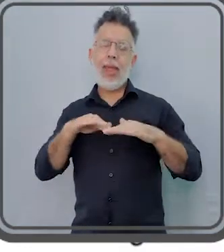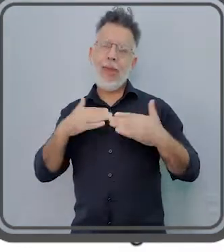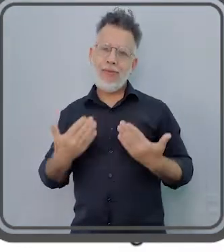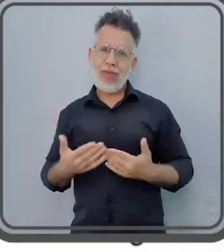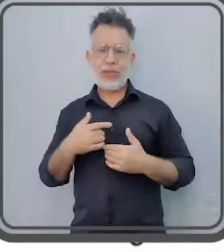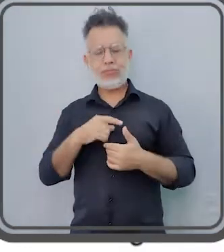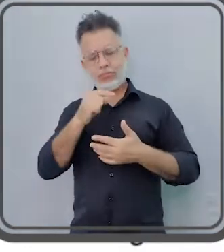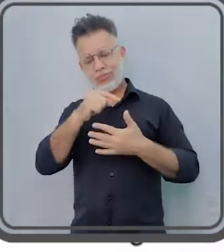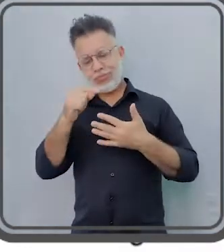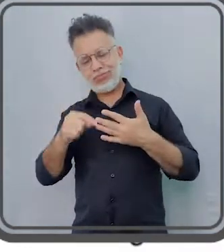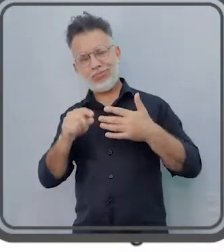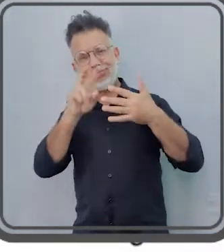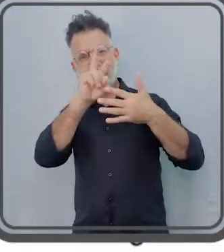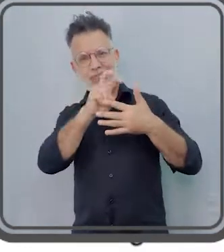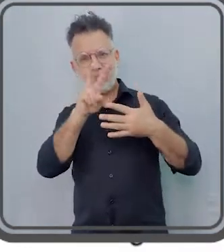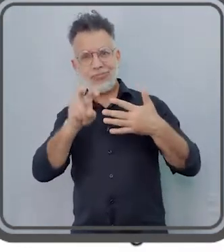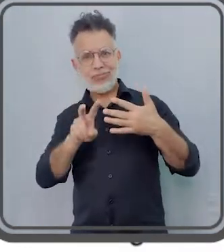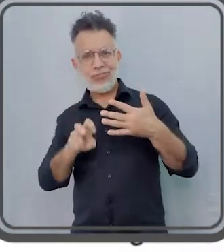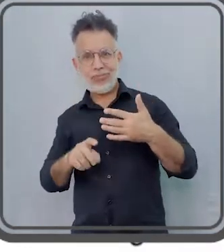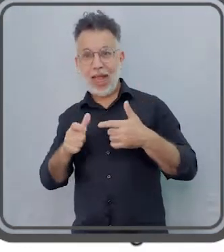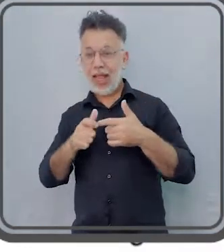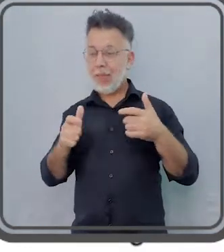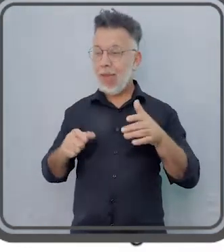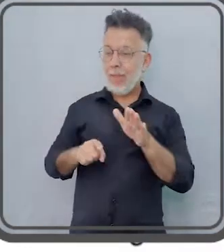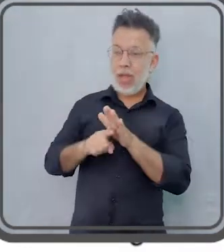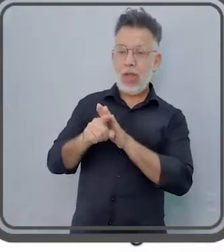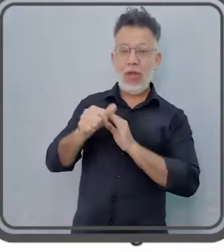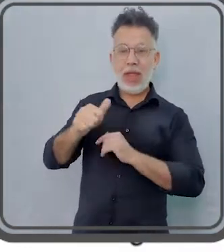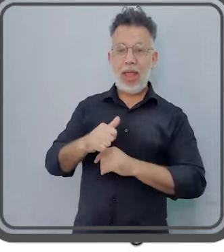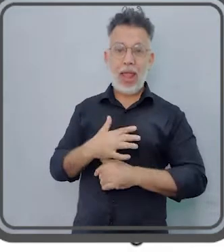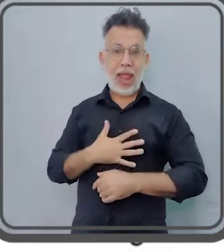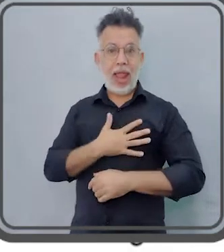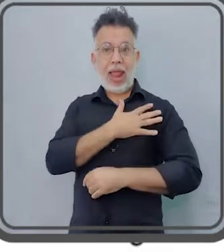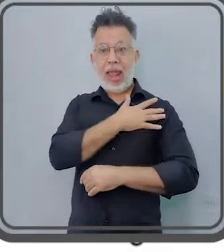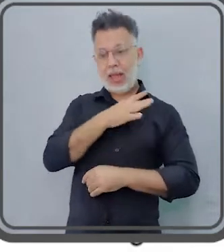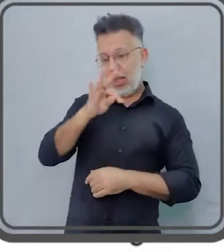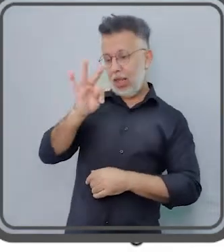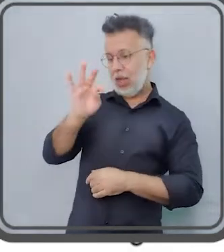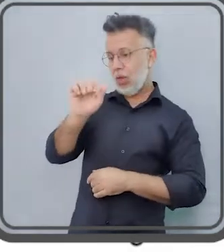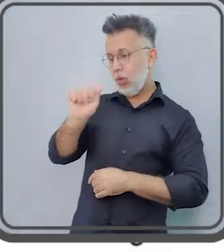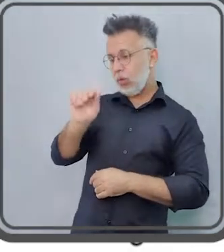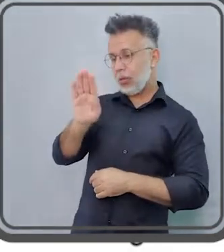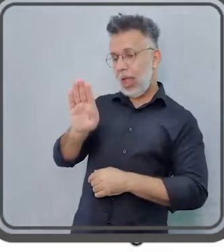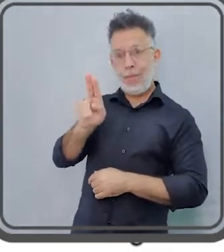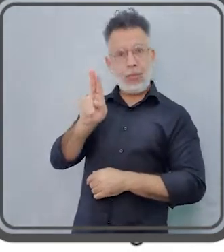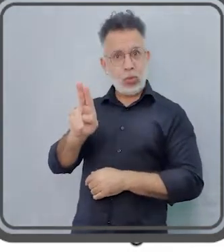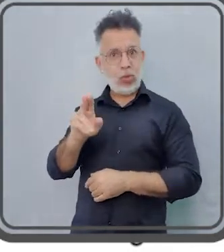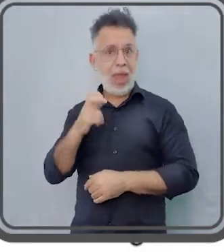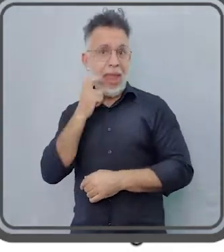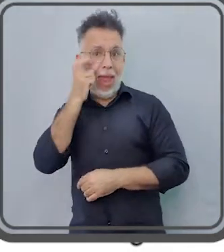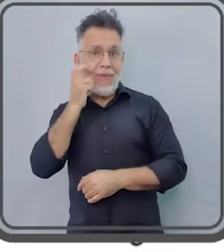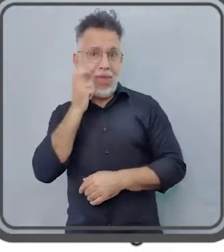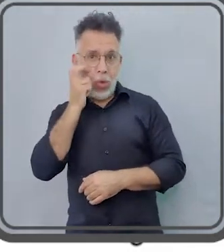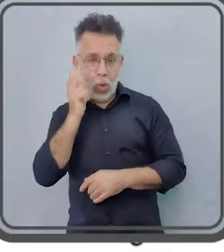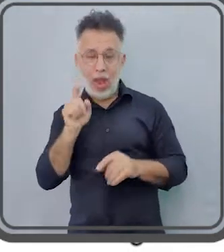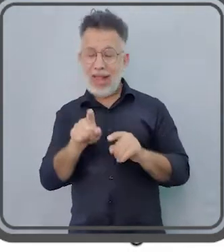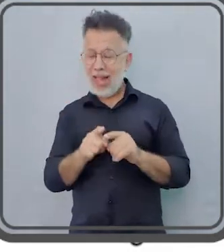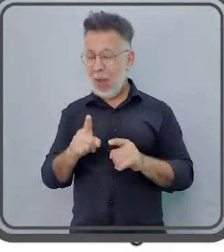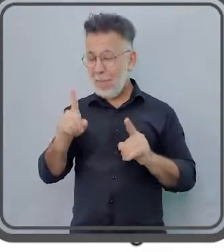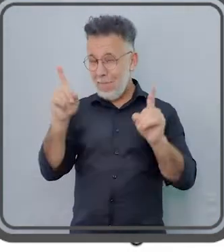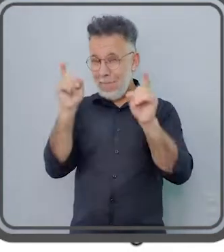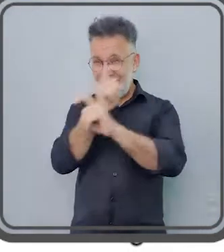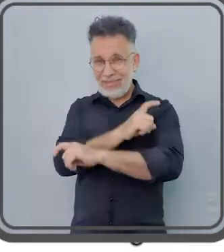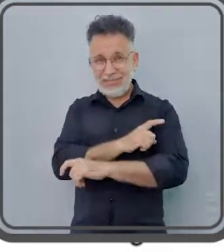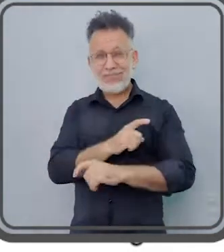aqui explorei outras pautas e a grande maioria também votou que o tabu e a vergonha são as principais dificuldades